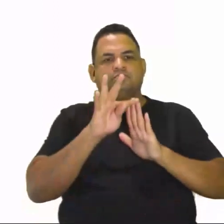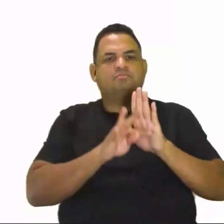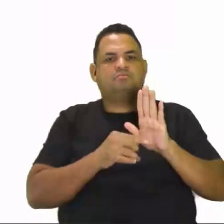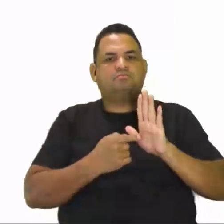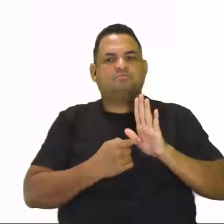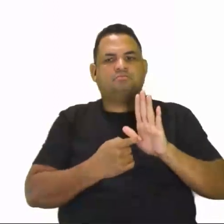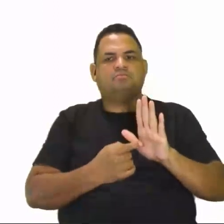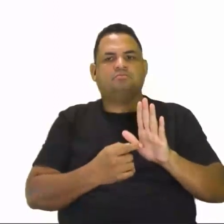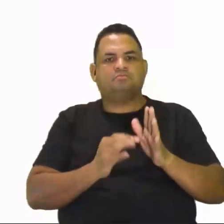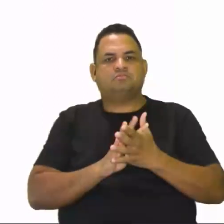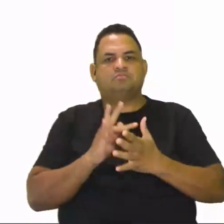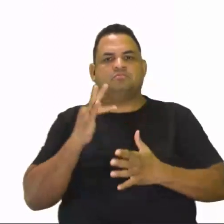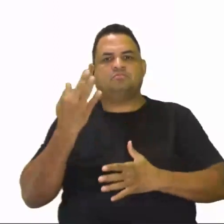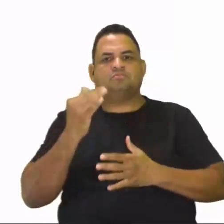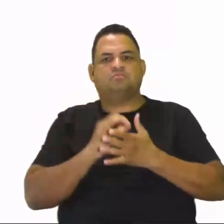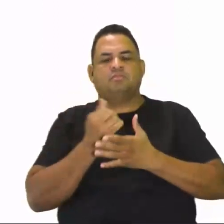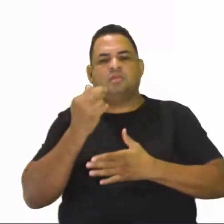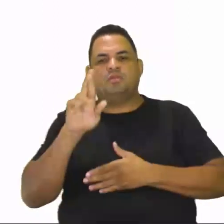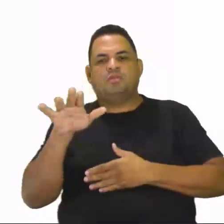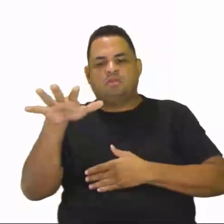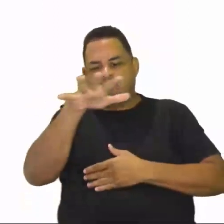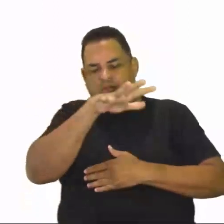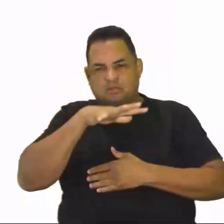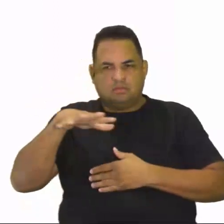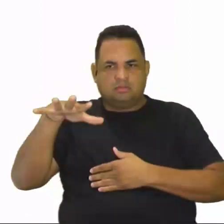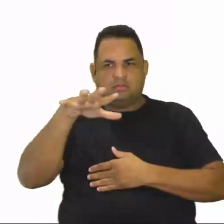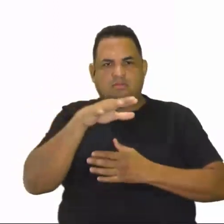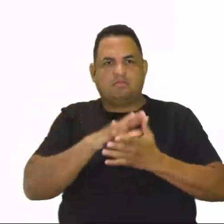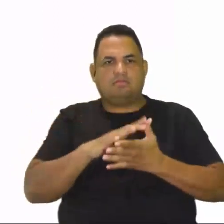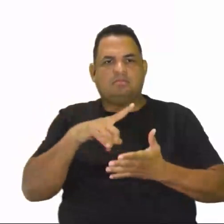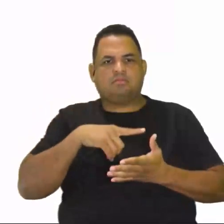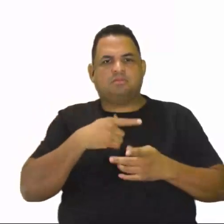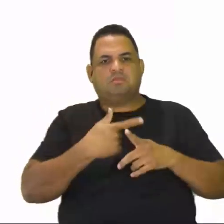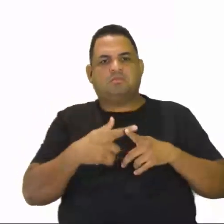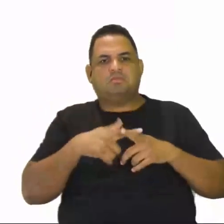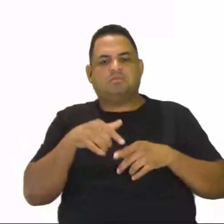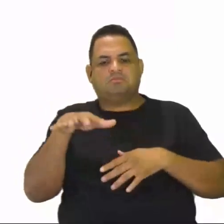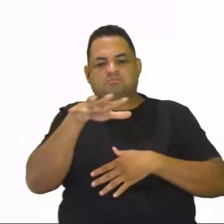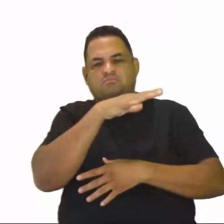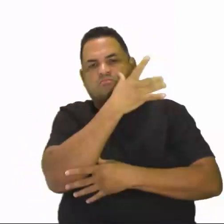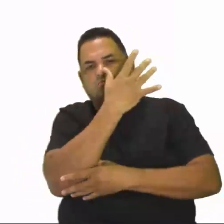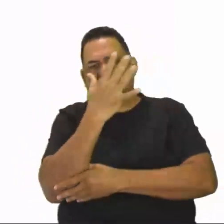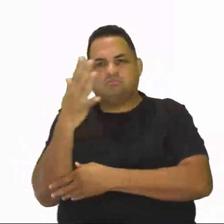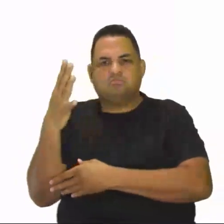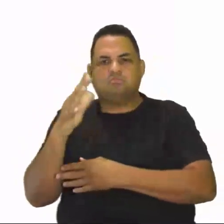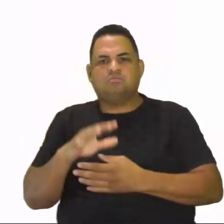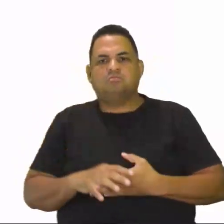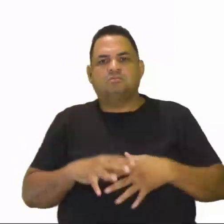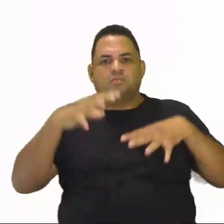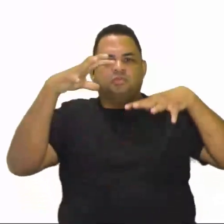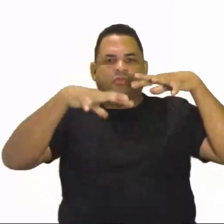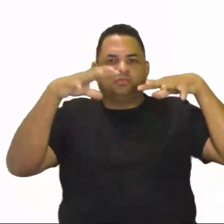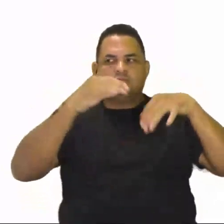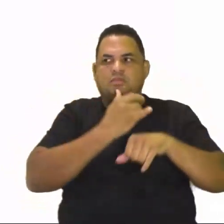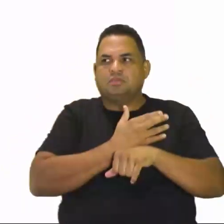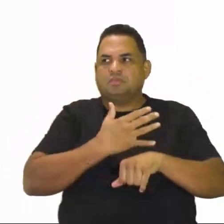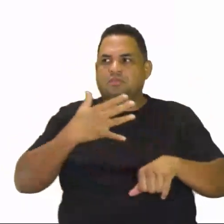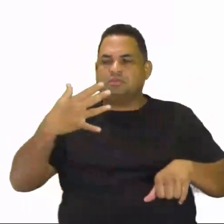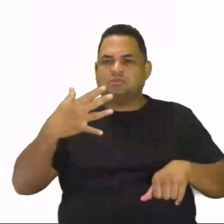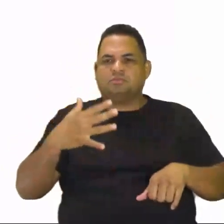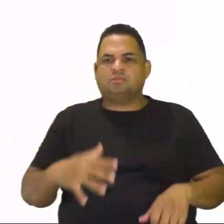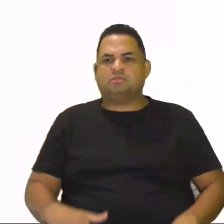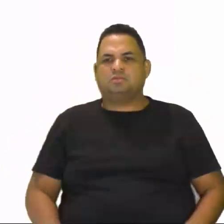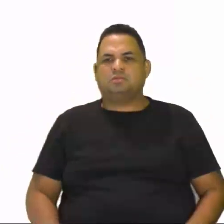O texto aponta um fenômeno atmosférico, causador de graves problemas ao meio ambiente, que é a chuva